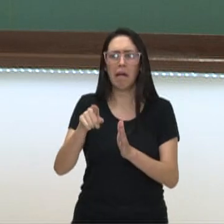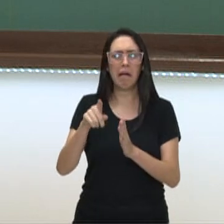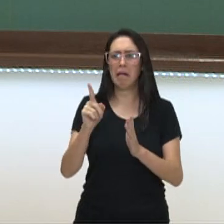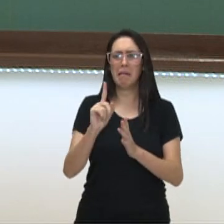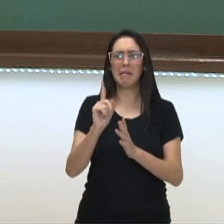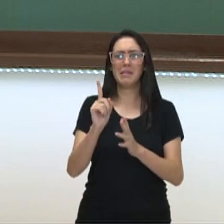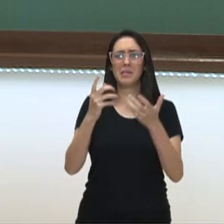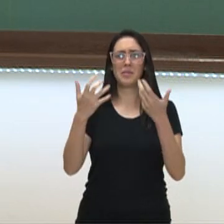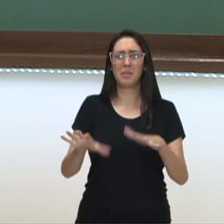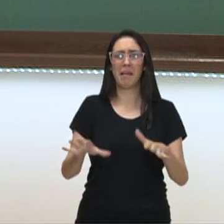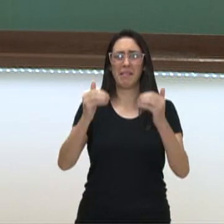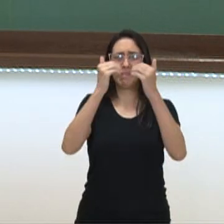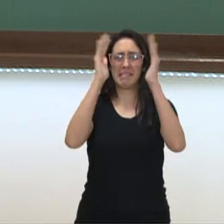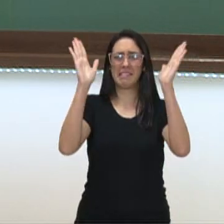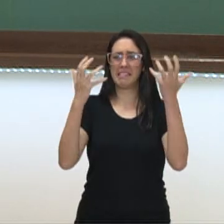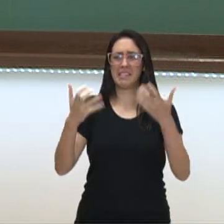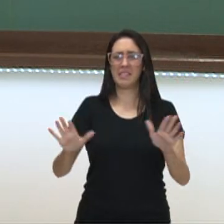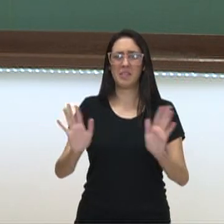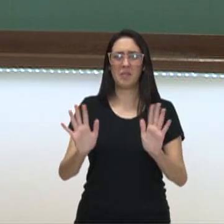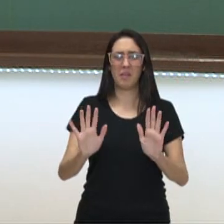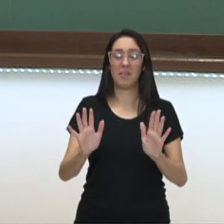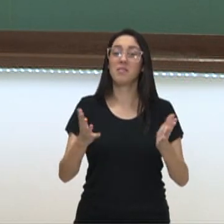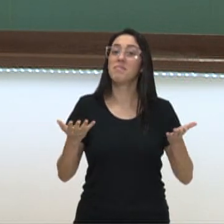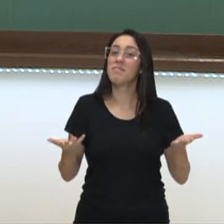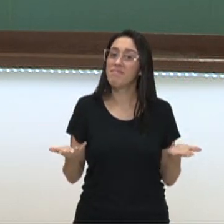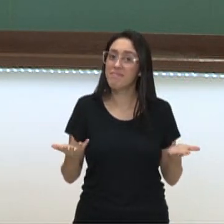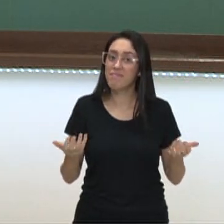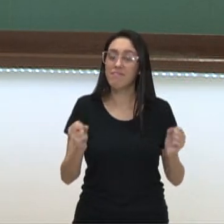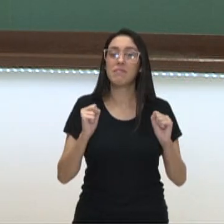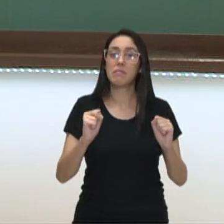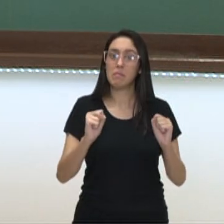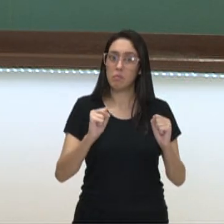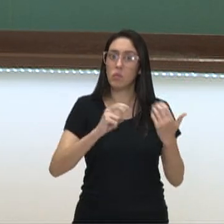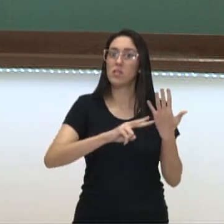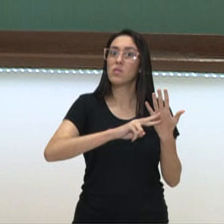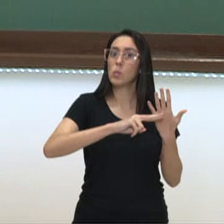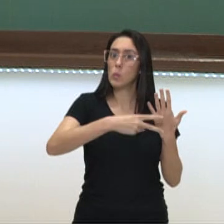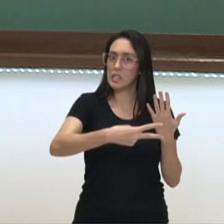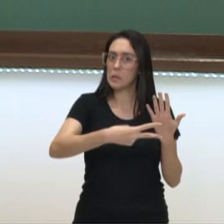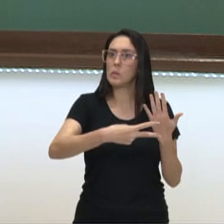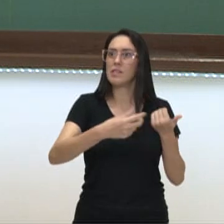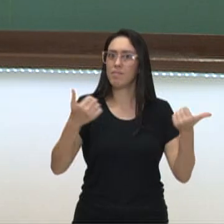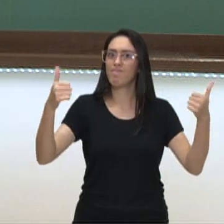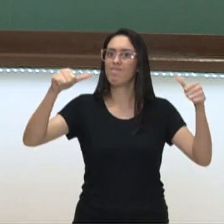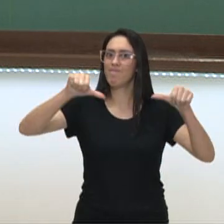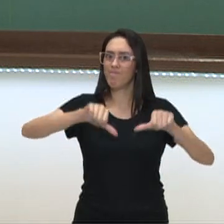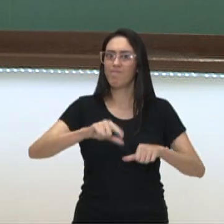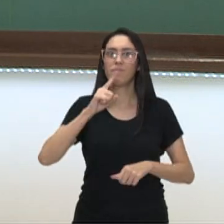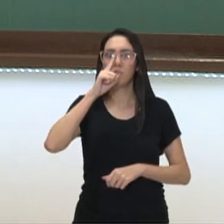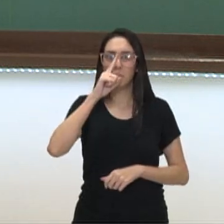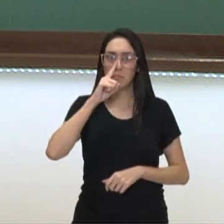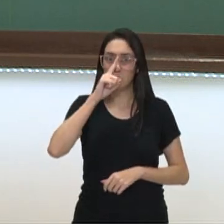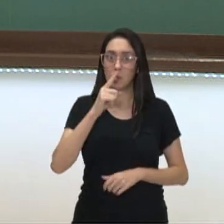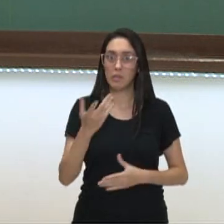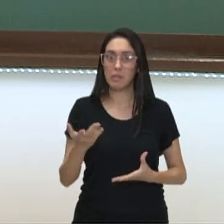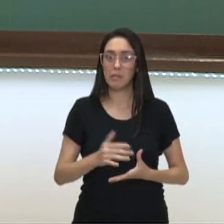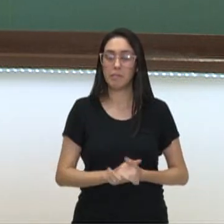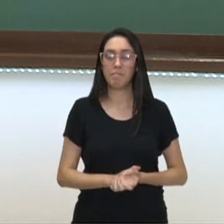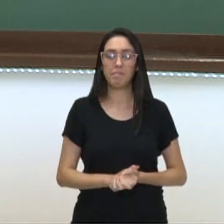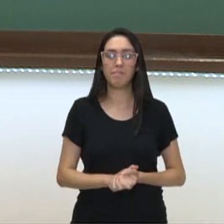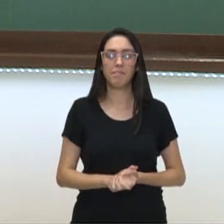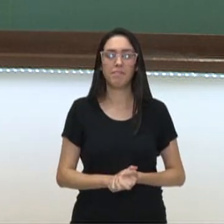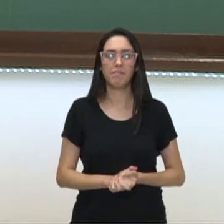tá? Se você faz isso, a consequência pode ser bem desastrosa, bem perigosa para você,